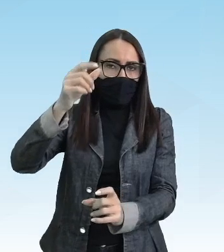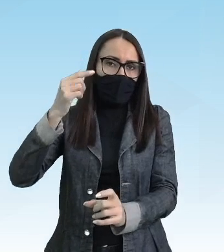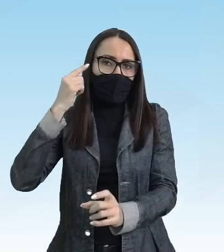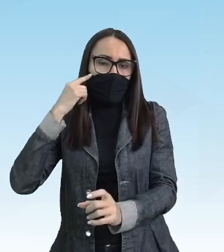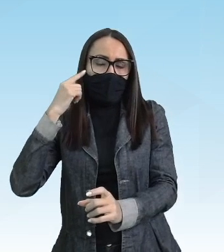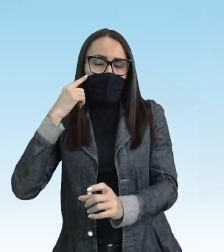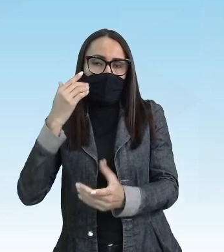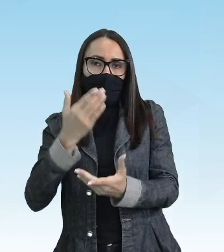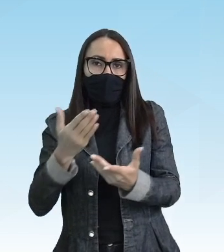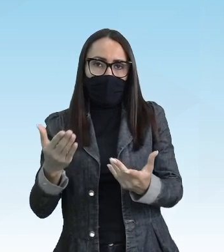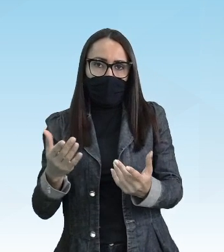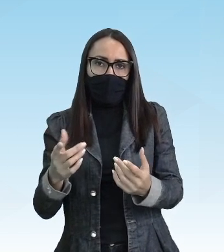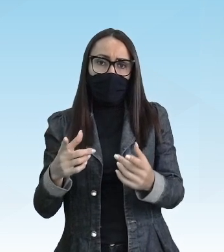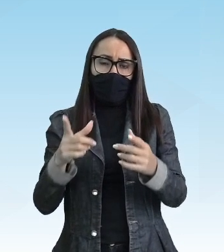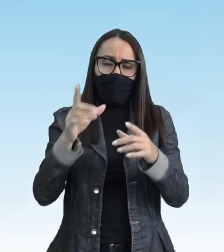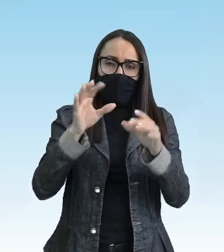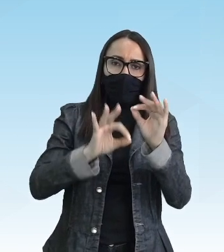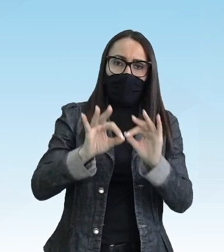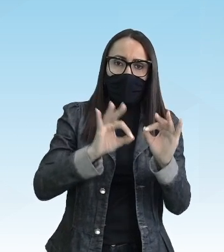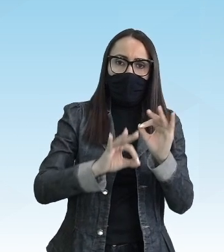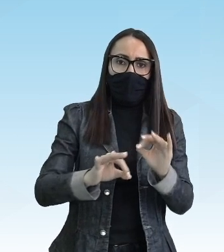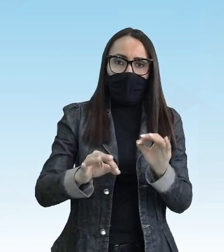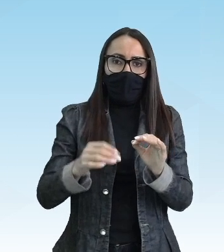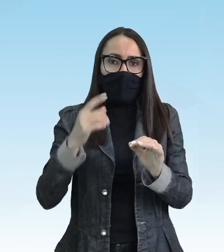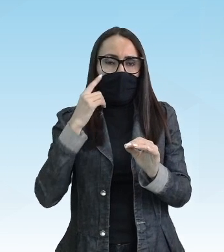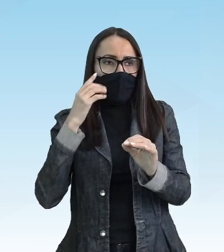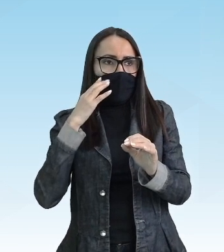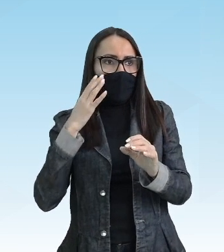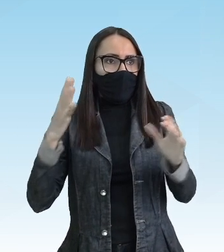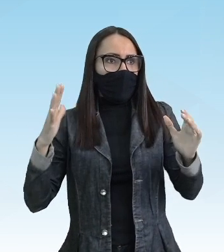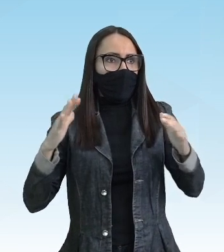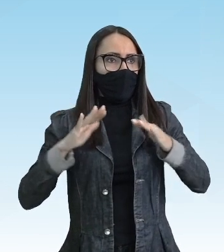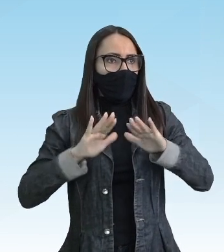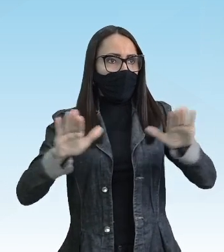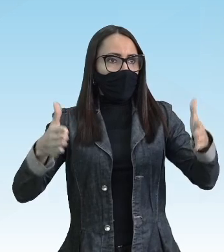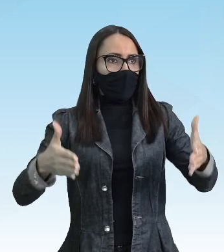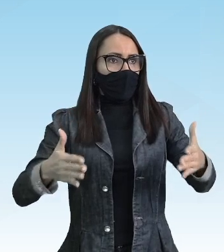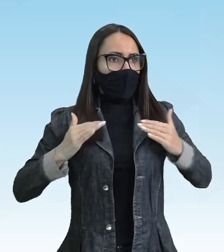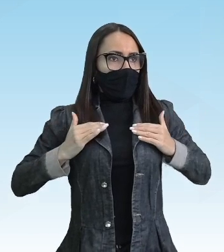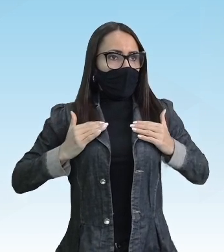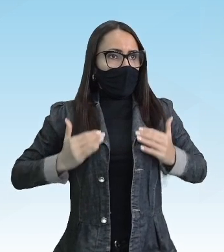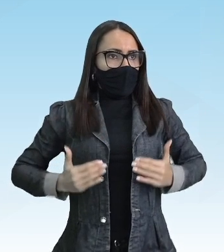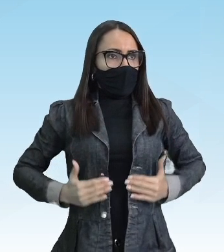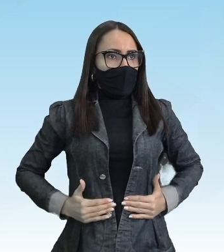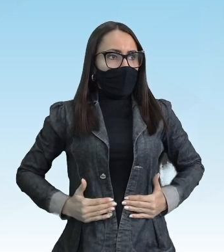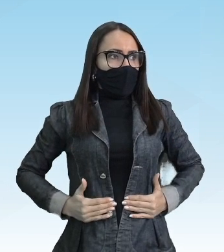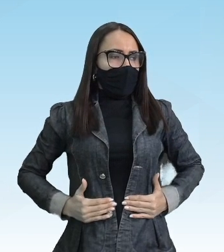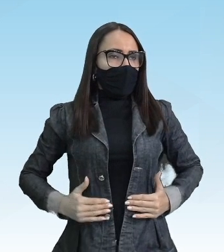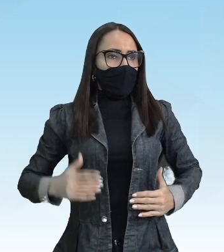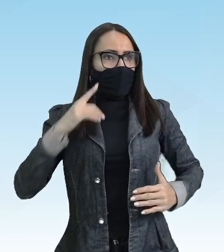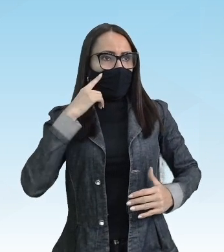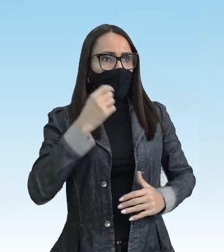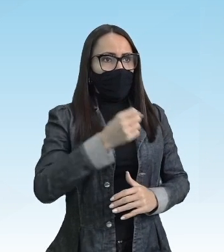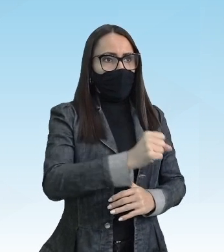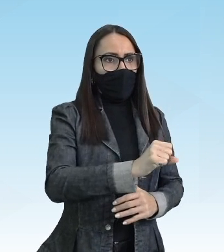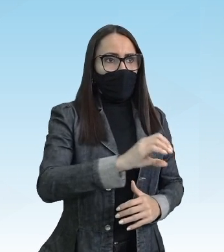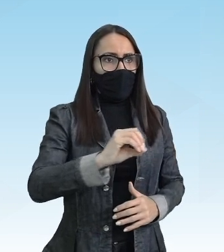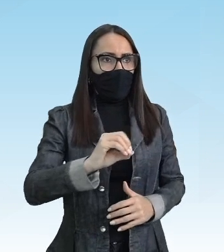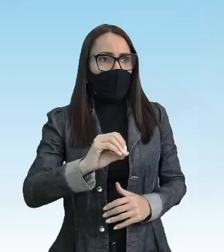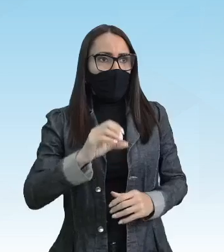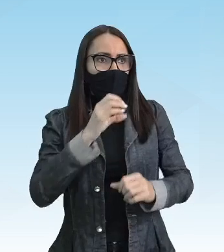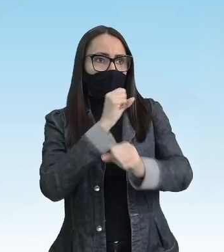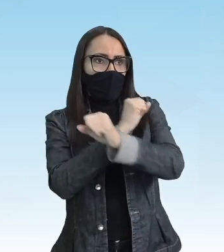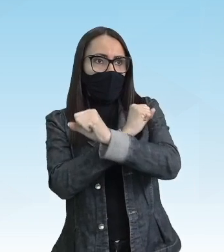externo, eles vão formar a nossa caixa torácica. No total, nós temos 80 ossos